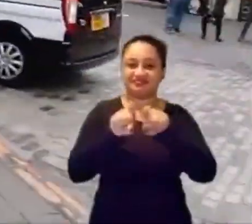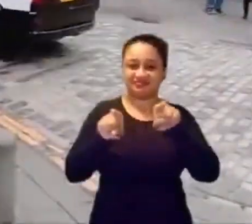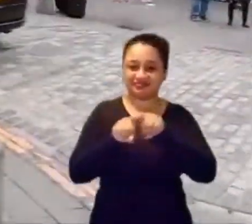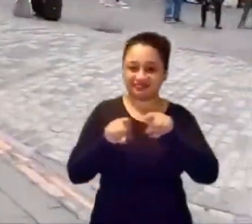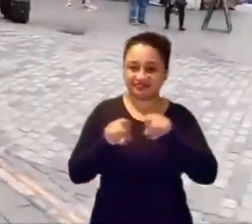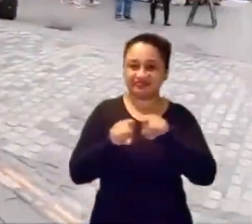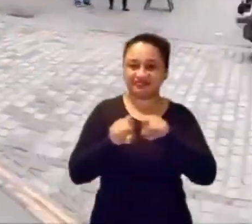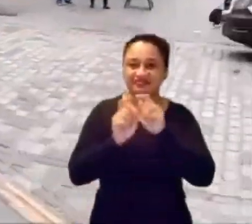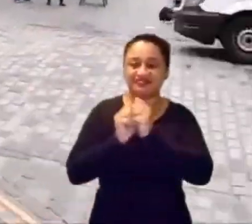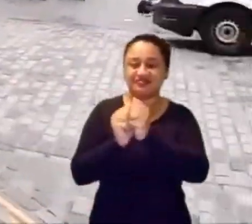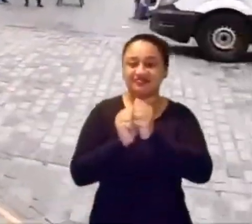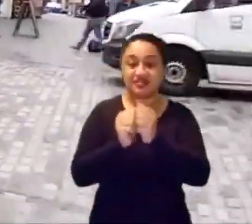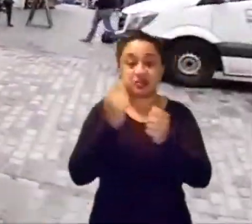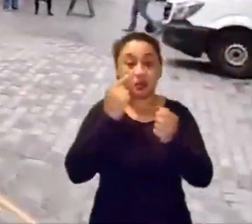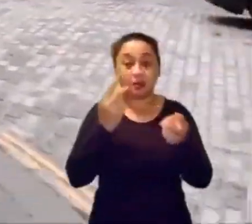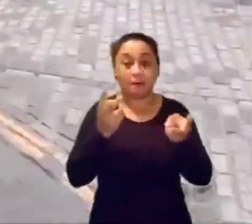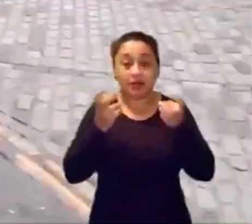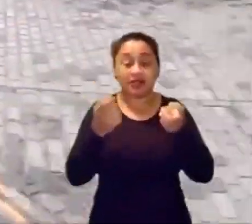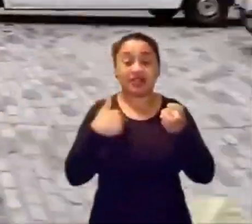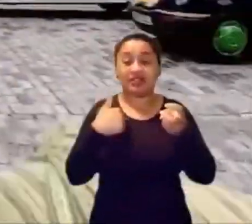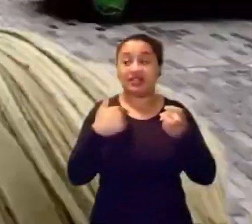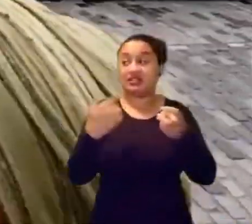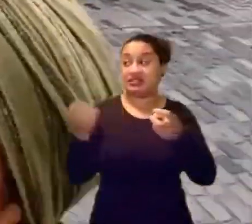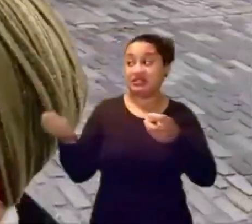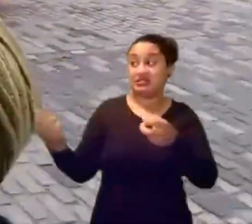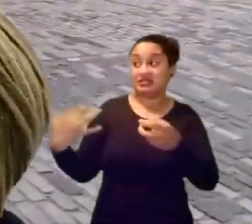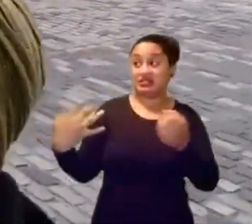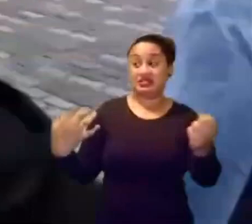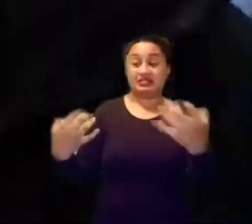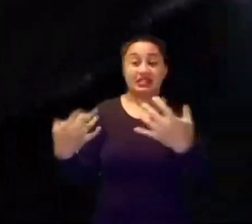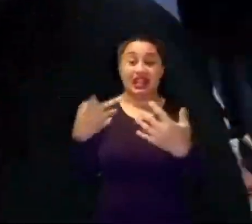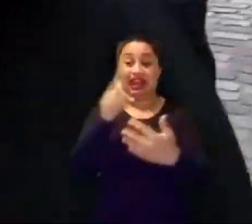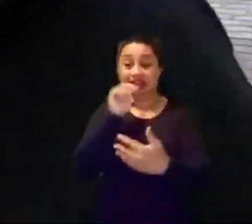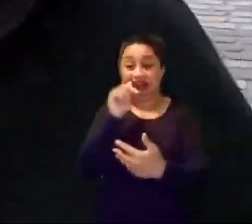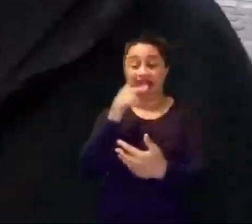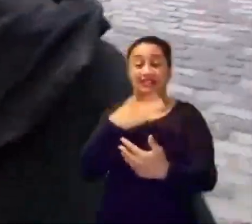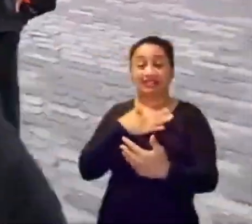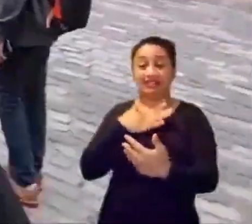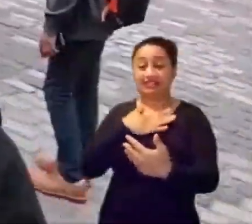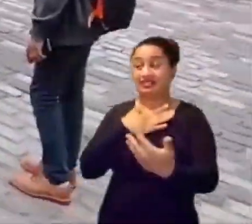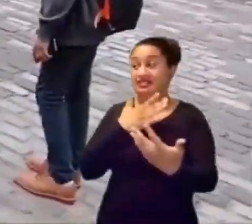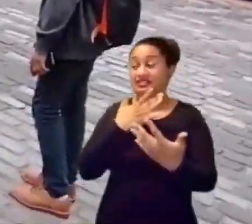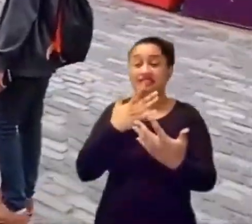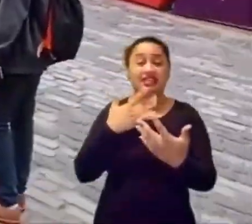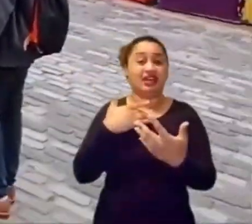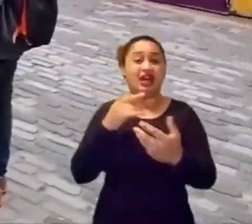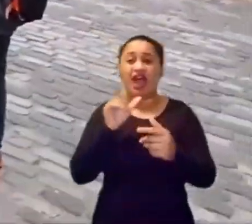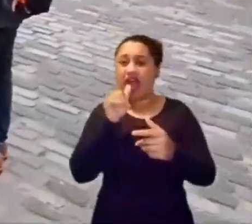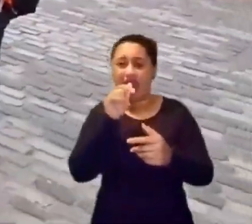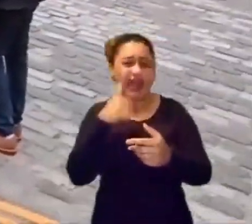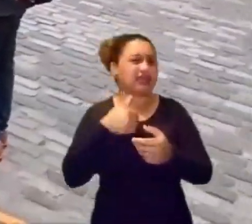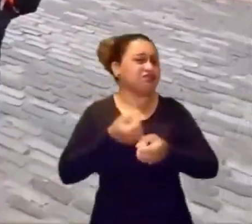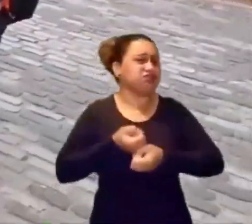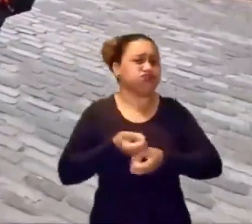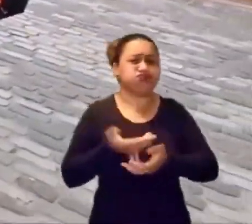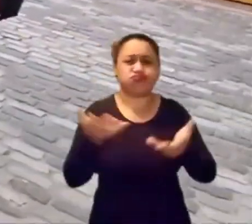evento. Olha aqui, eu tô com medo até de molhar a câmera. Estão jogando água